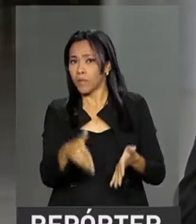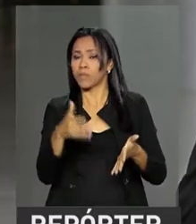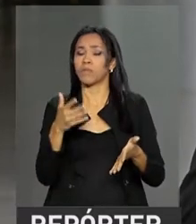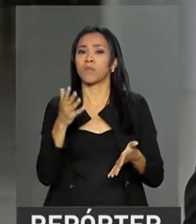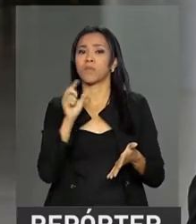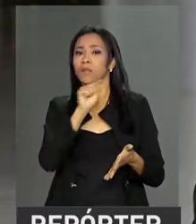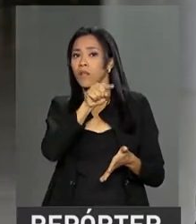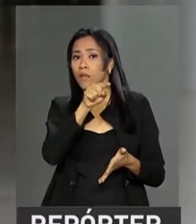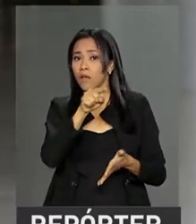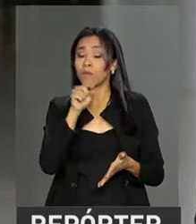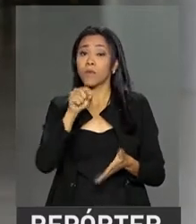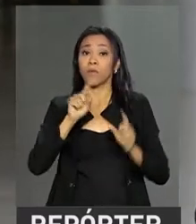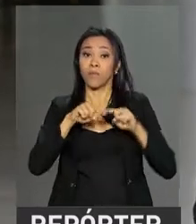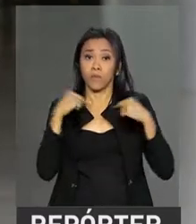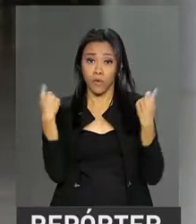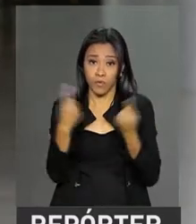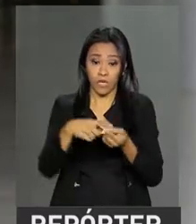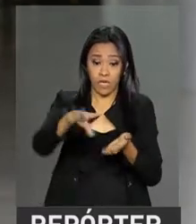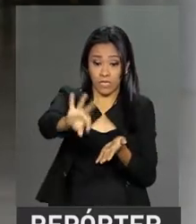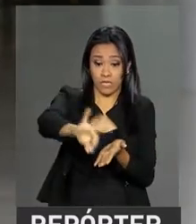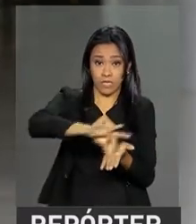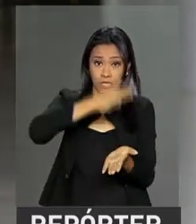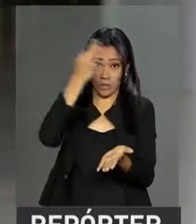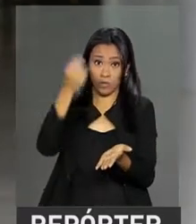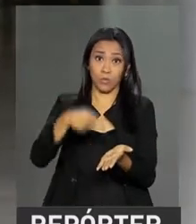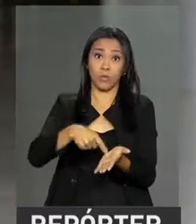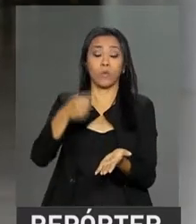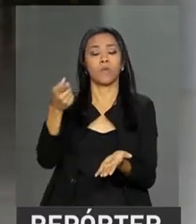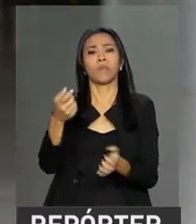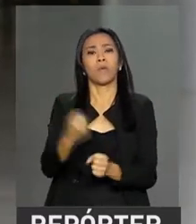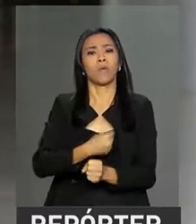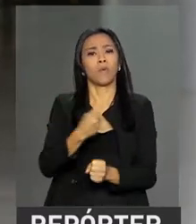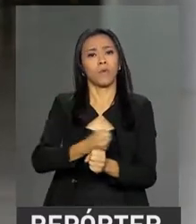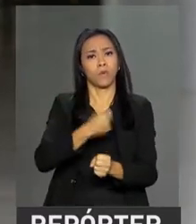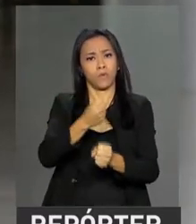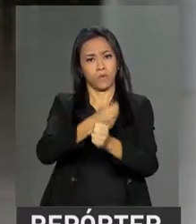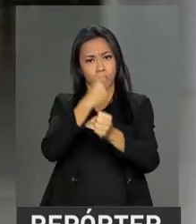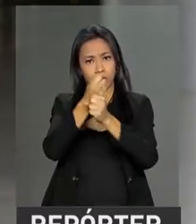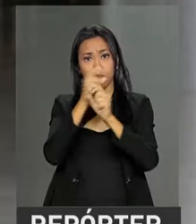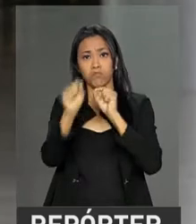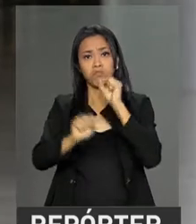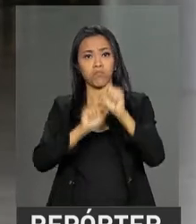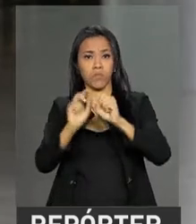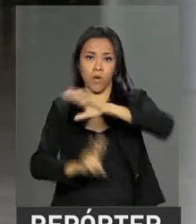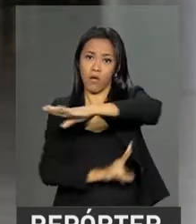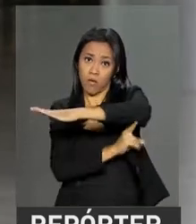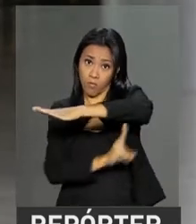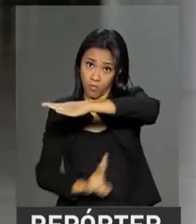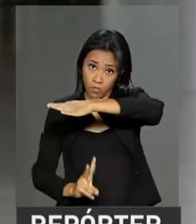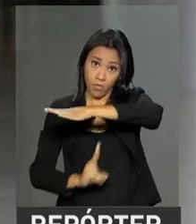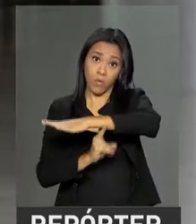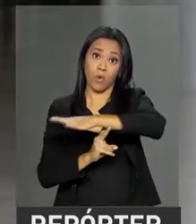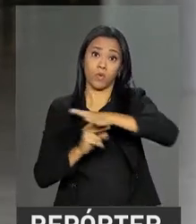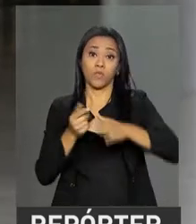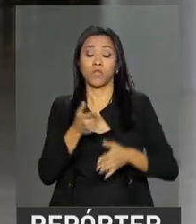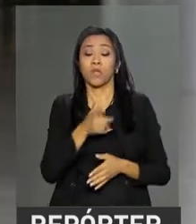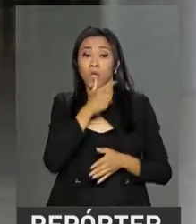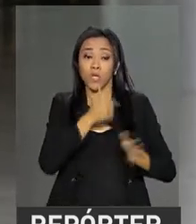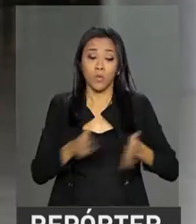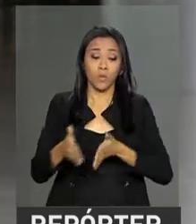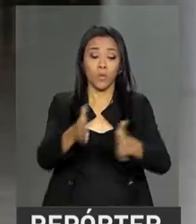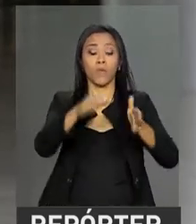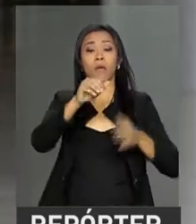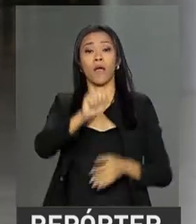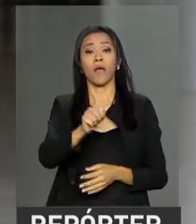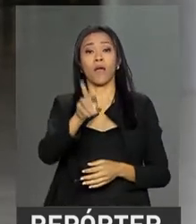da cerimônia de assinatura da ordem de serviço para a construção de uma ponte sobre o rio araguaia na